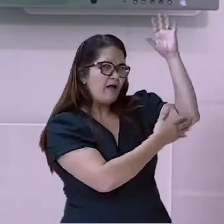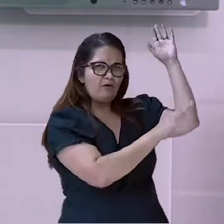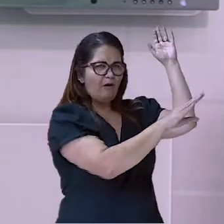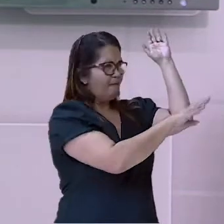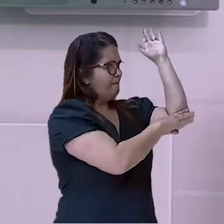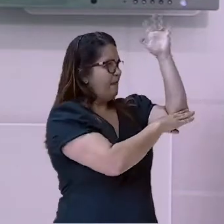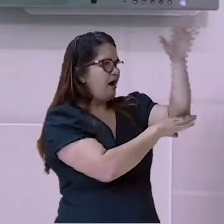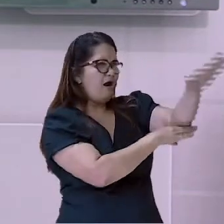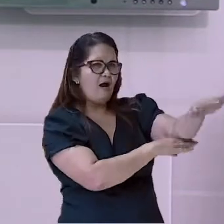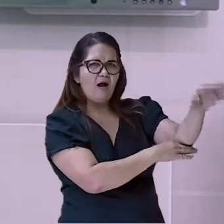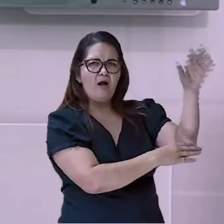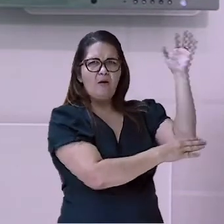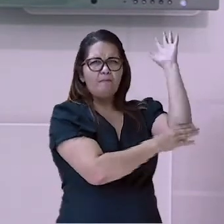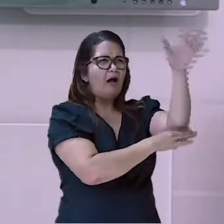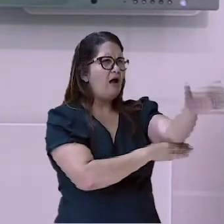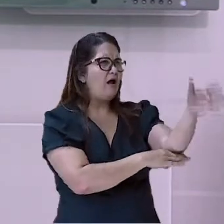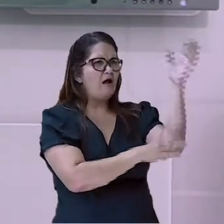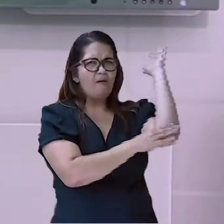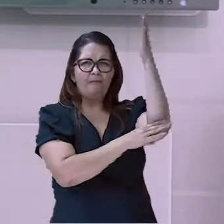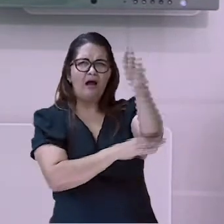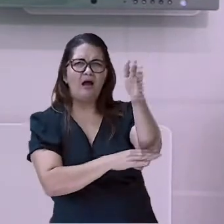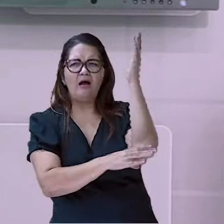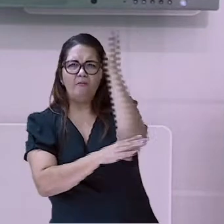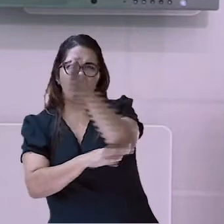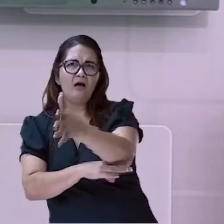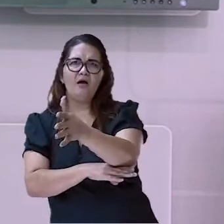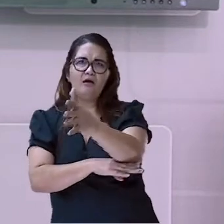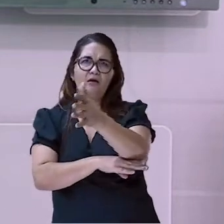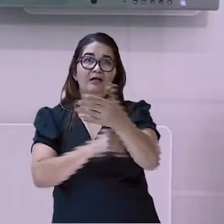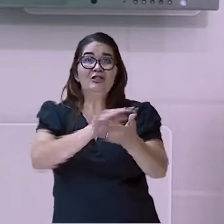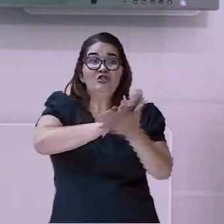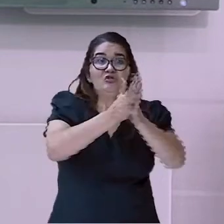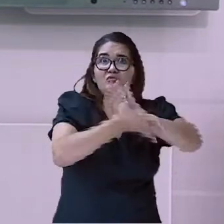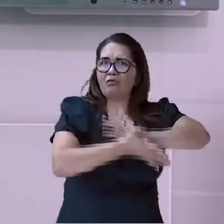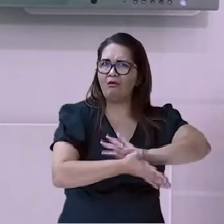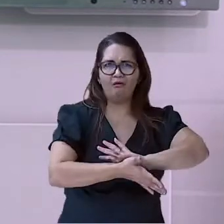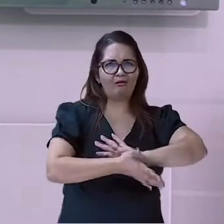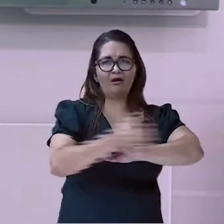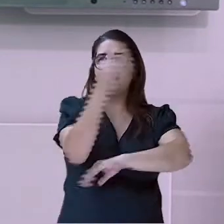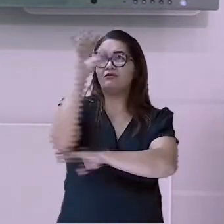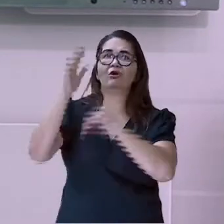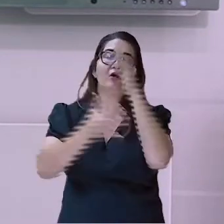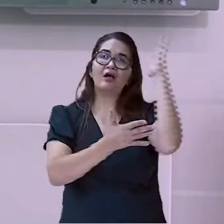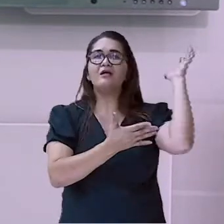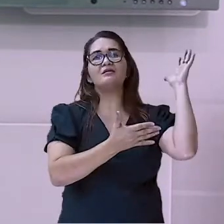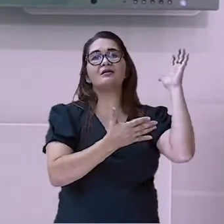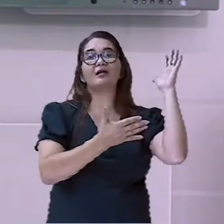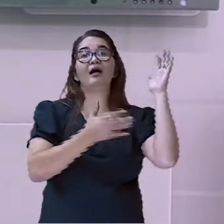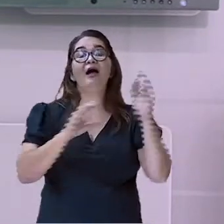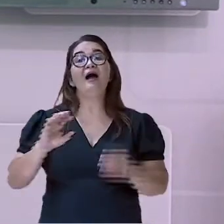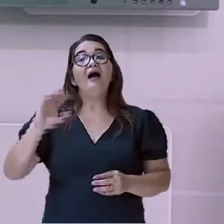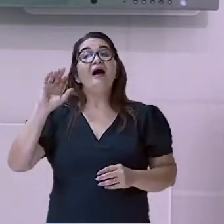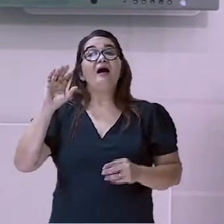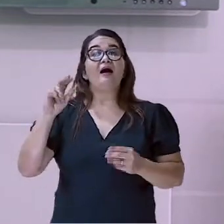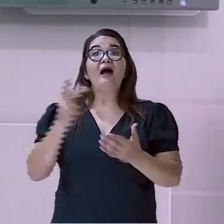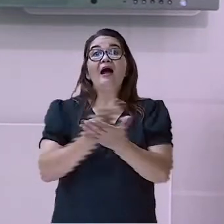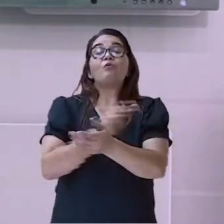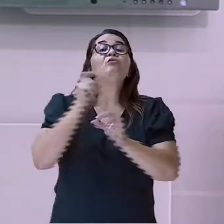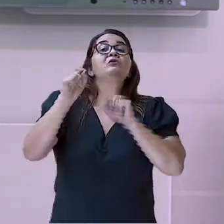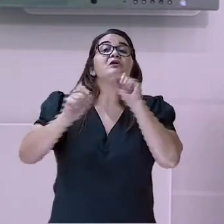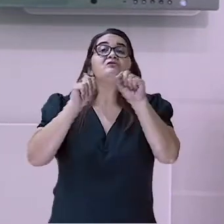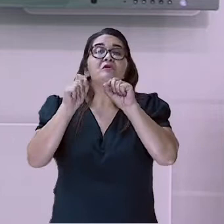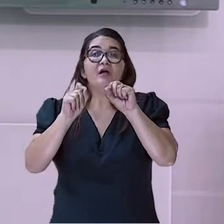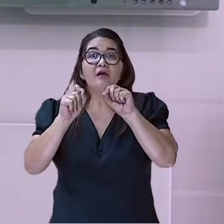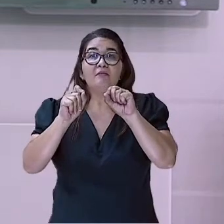acaba interferindo na mudança dessa vegetação, né? Além de todas essas situações que eu